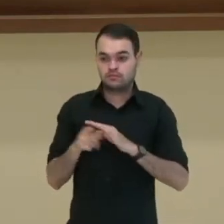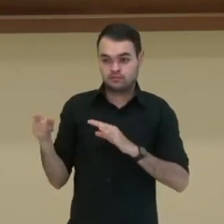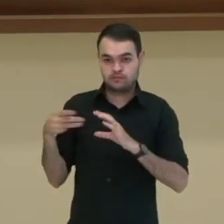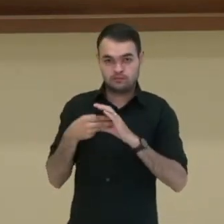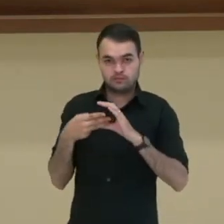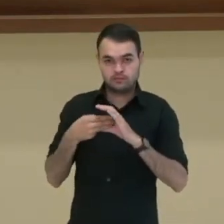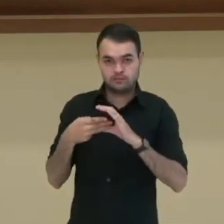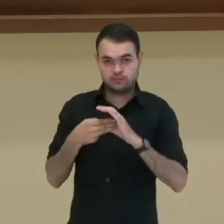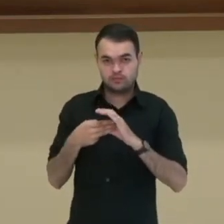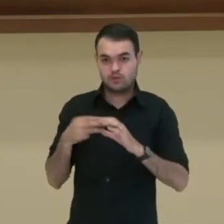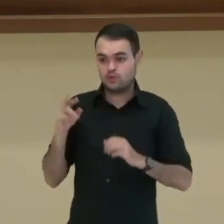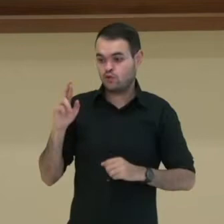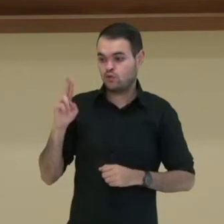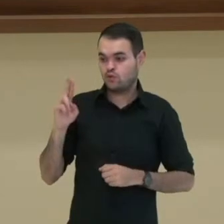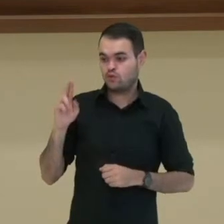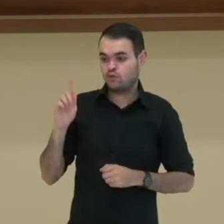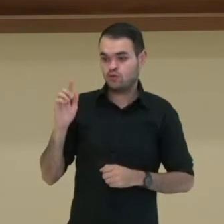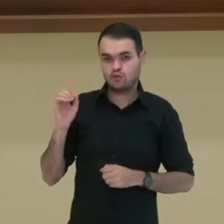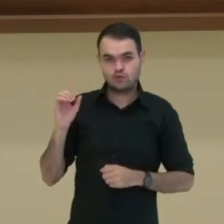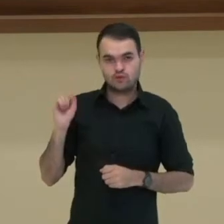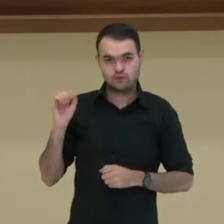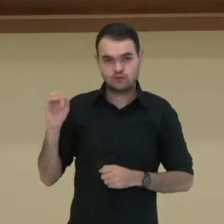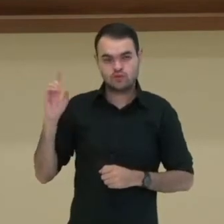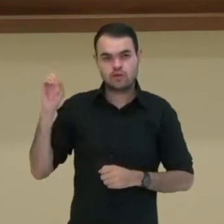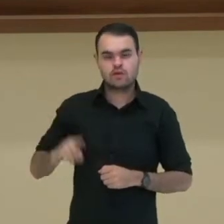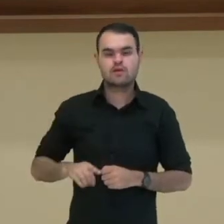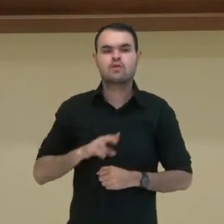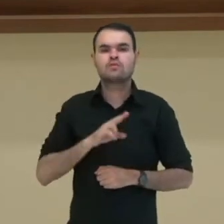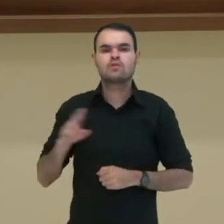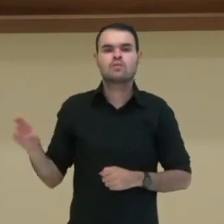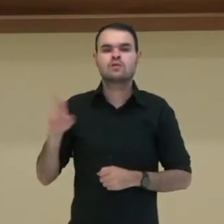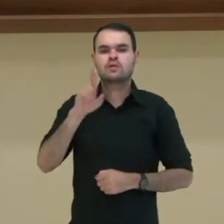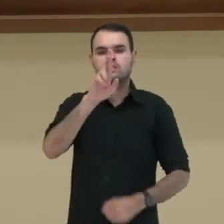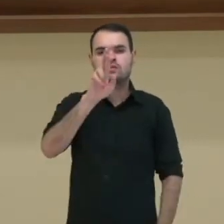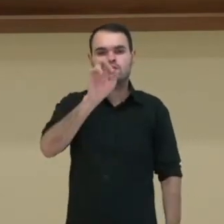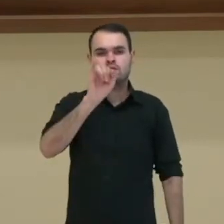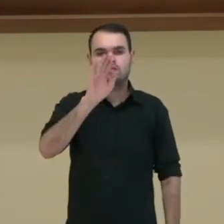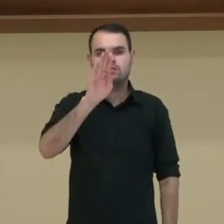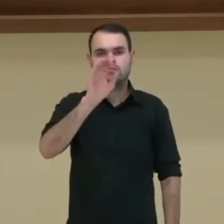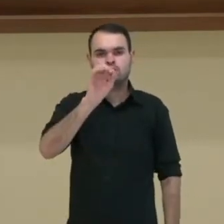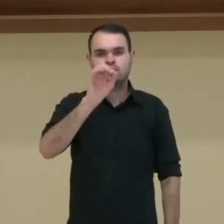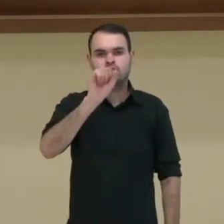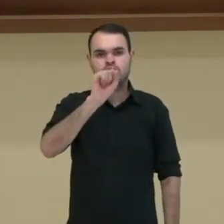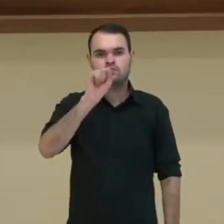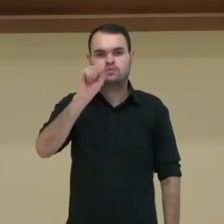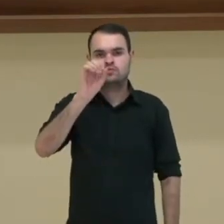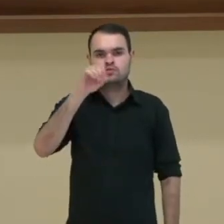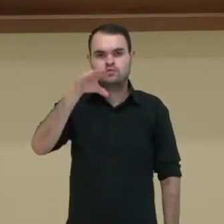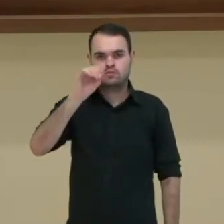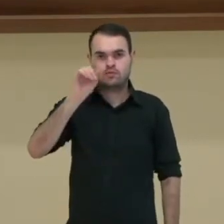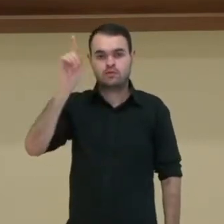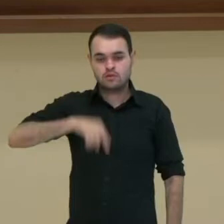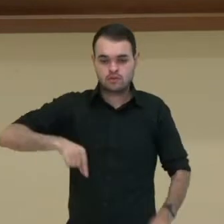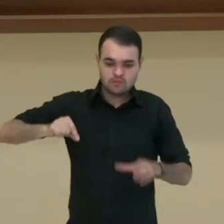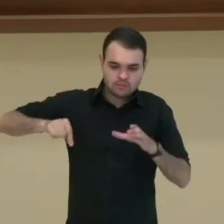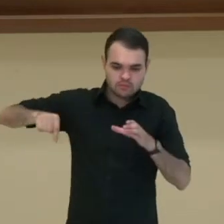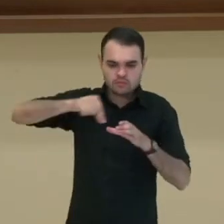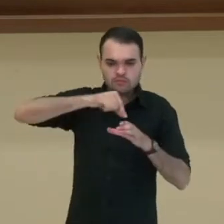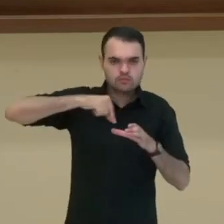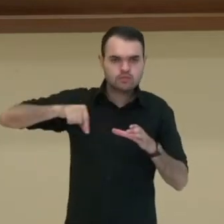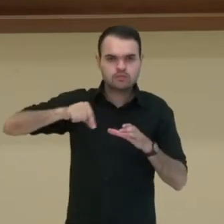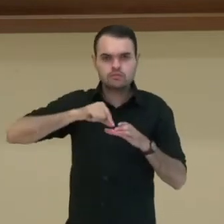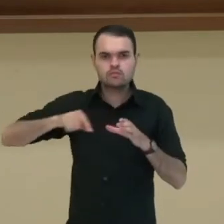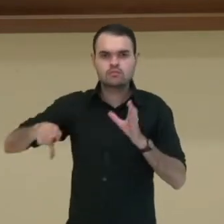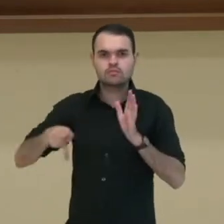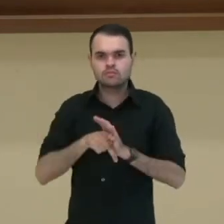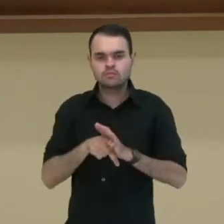endoplasmático rugoso é o ribossomo. Isso mesmo, o ribossomo, que é uma organela que participa da síntese